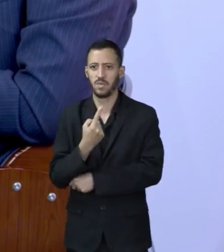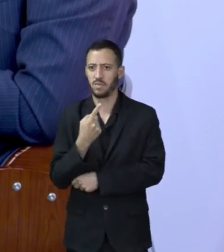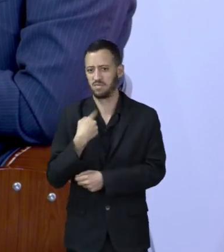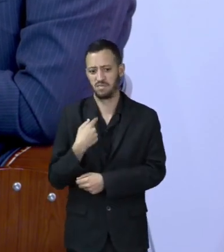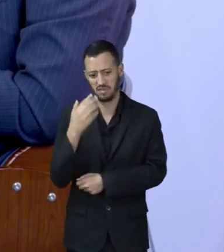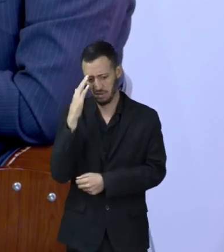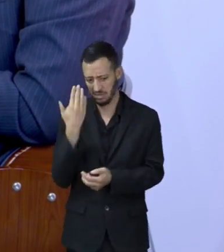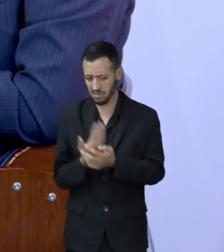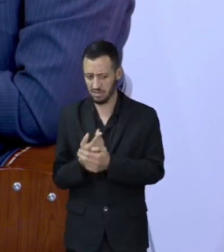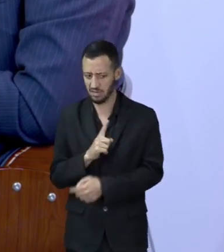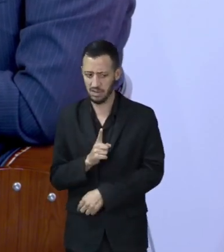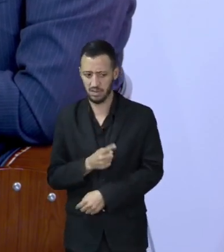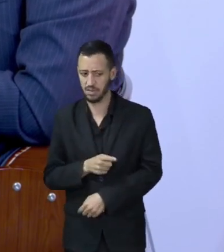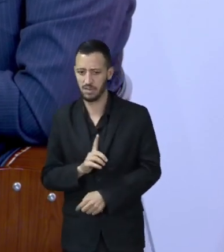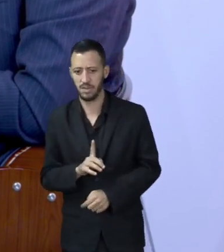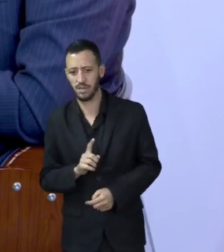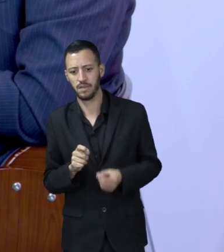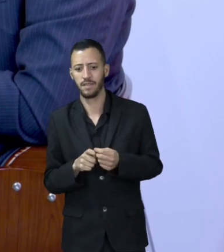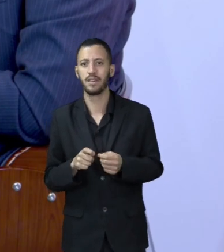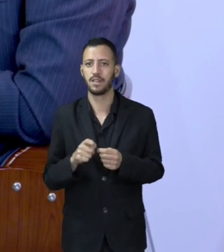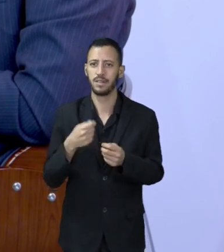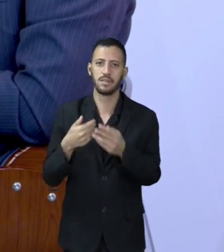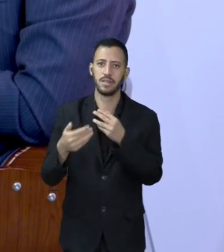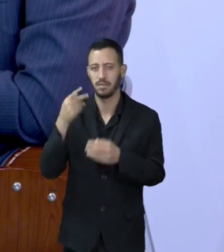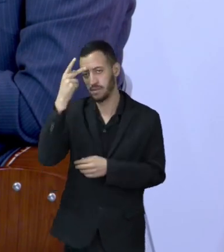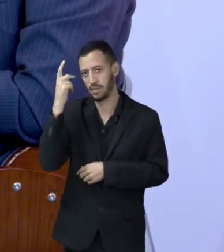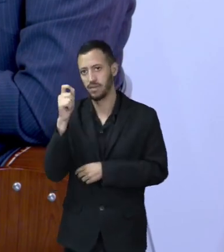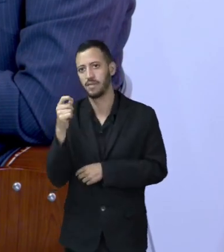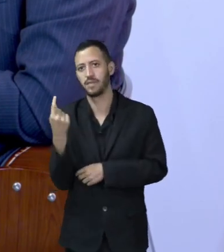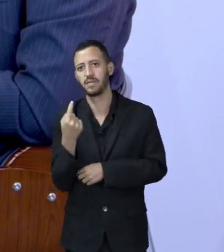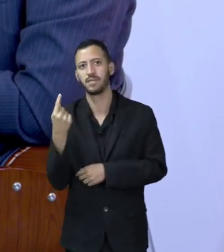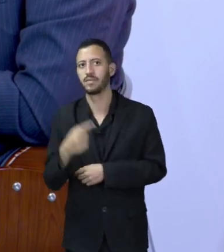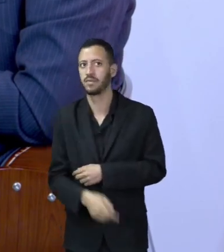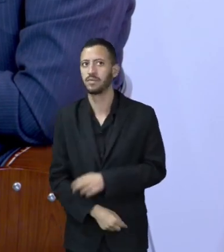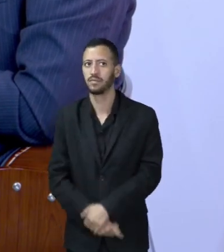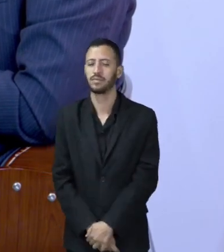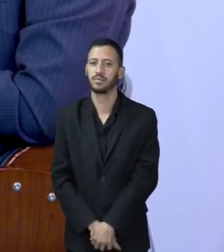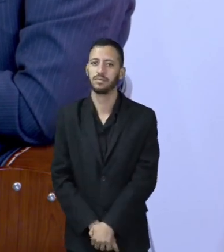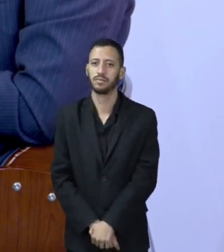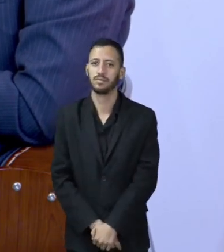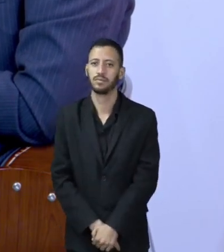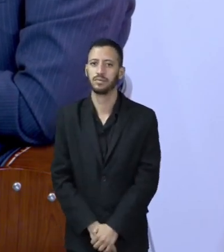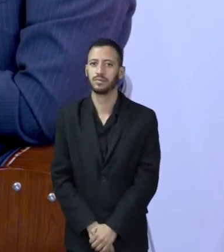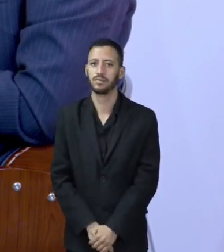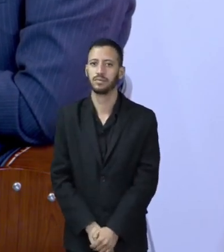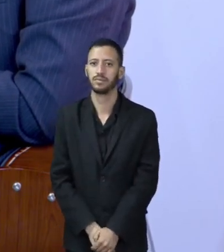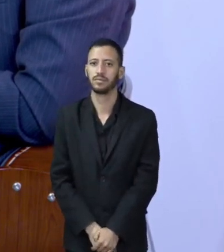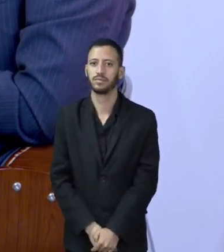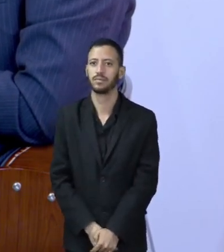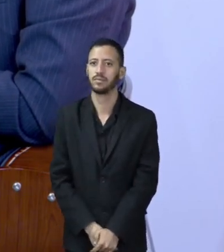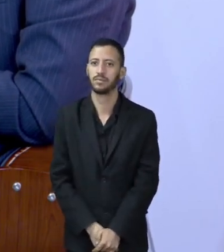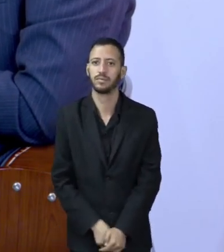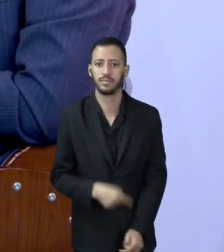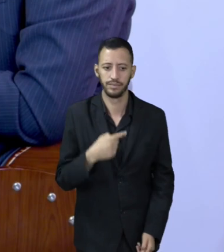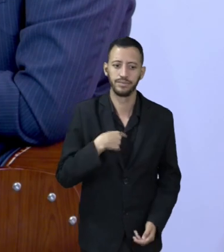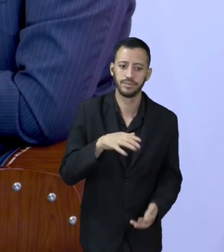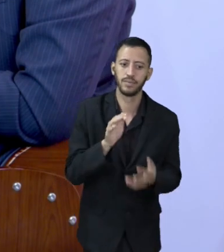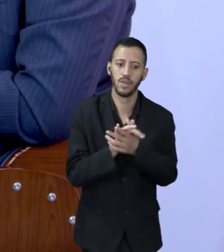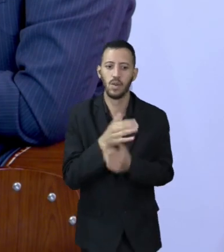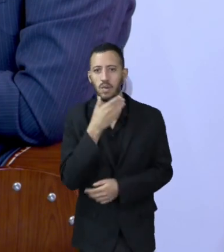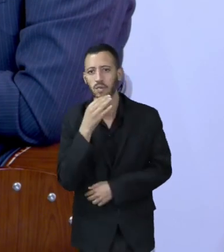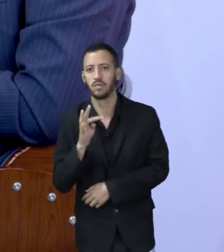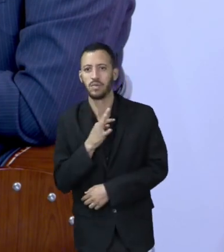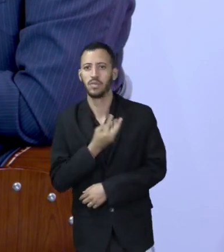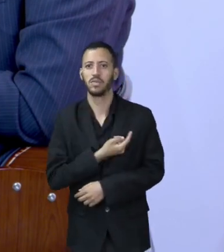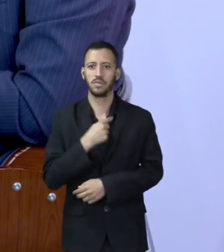desconfie dessa pessoa, porque ninguém faz nada sozinho. Exatamente. E aí eu tive a grata... Exato. Primeiro que o meu marido, esse homem trans, foi a primeira